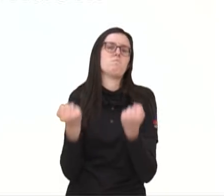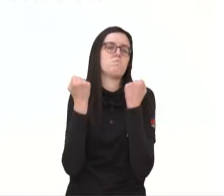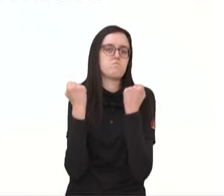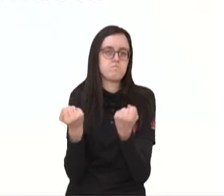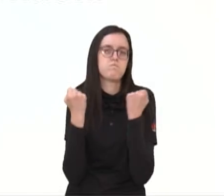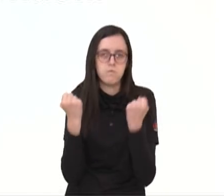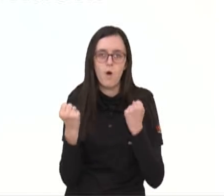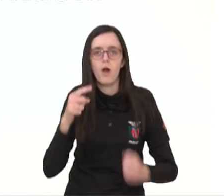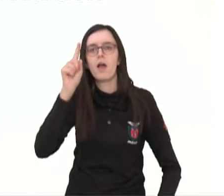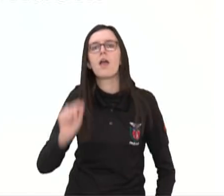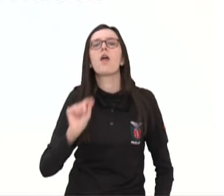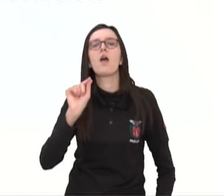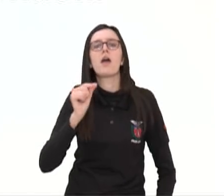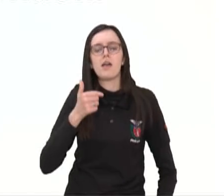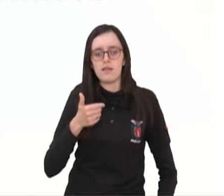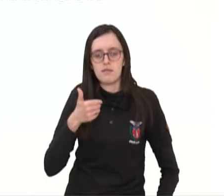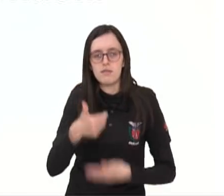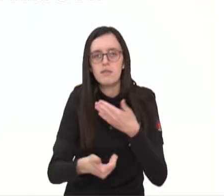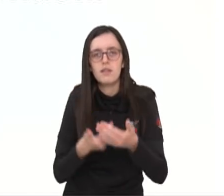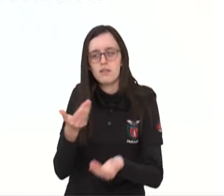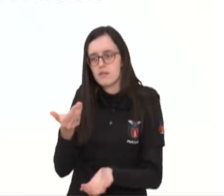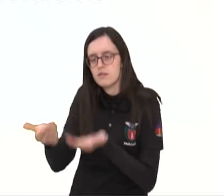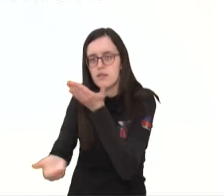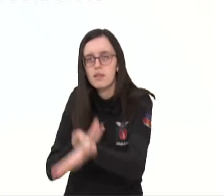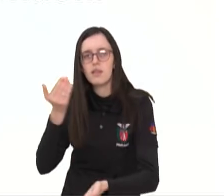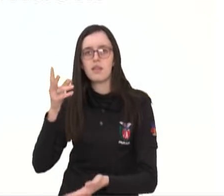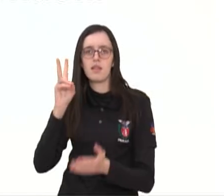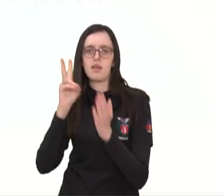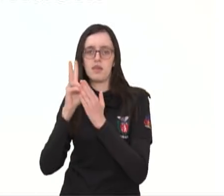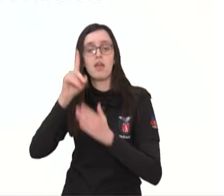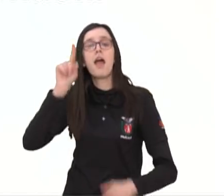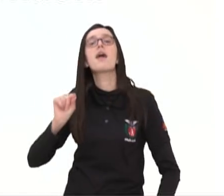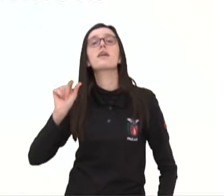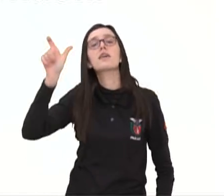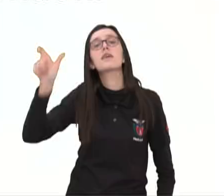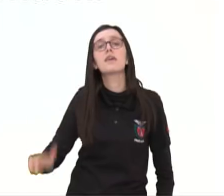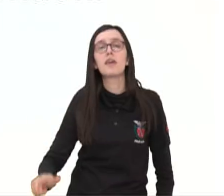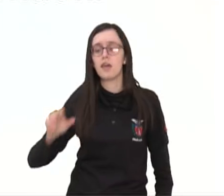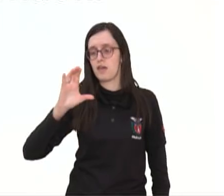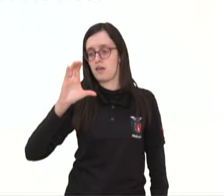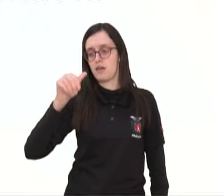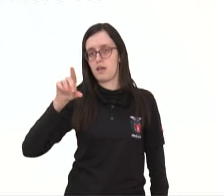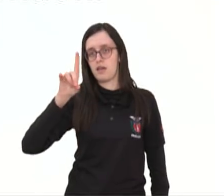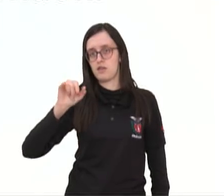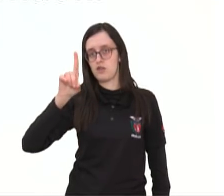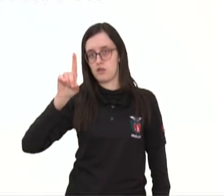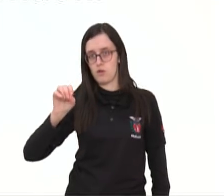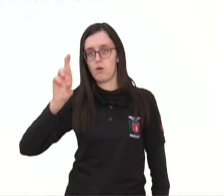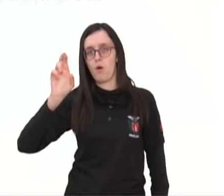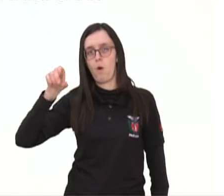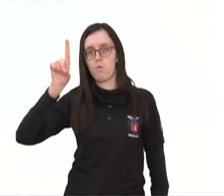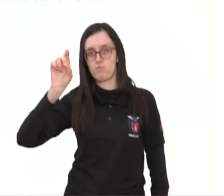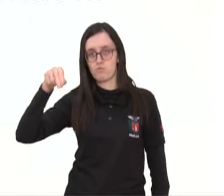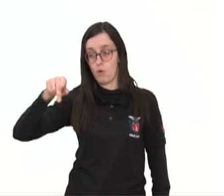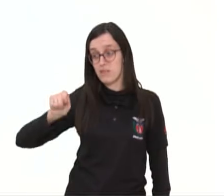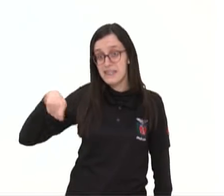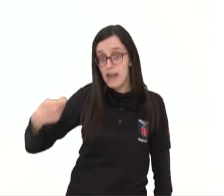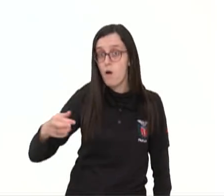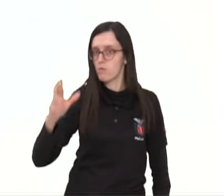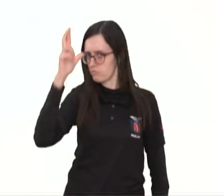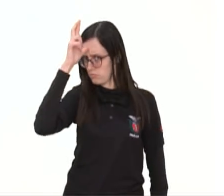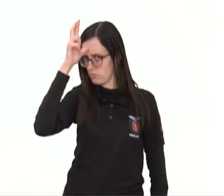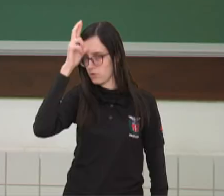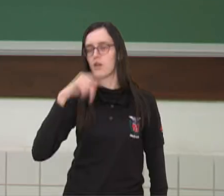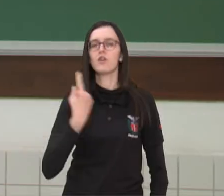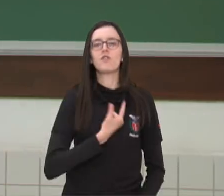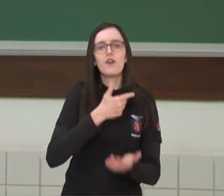nessa questão de tratamento com os índios, o Marechal Cândido Rondon, certo? Então, bora